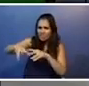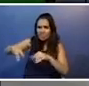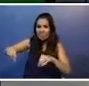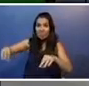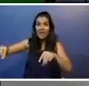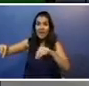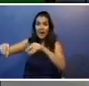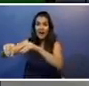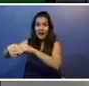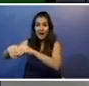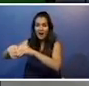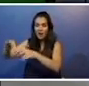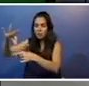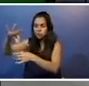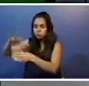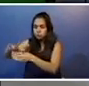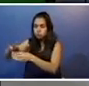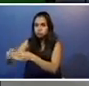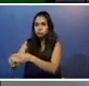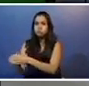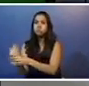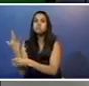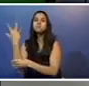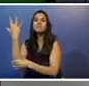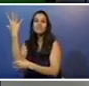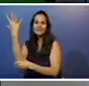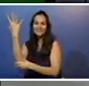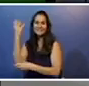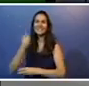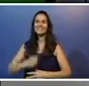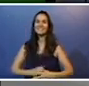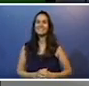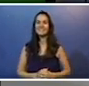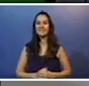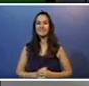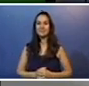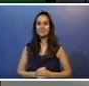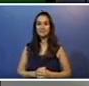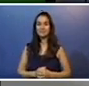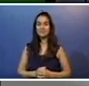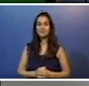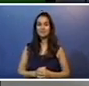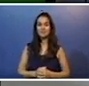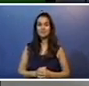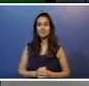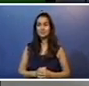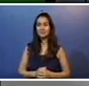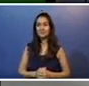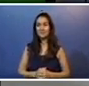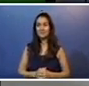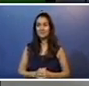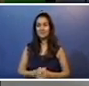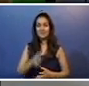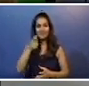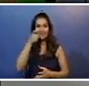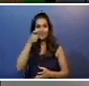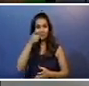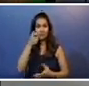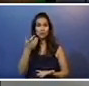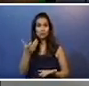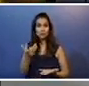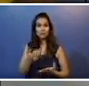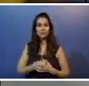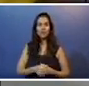no solo, poderá dar origem a uma nova planta, a uma nova árvore. Olha que interessante.